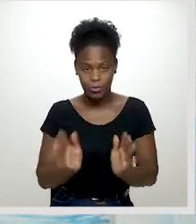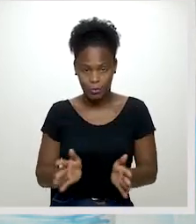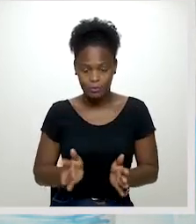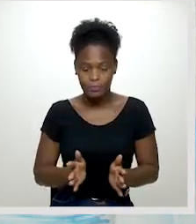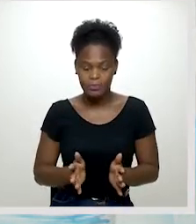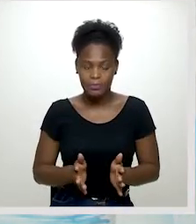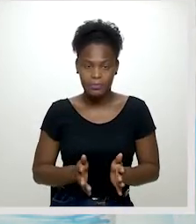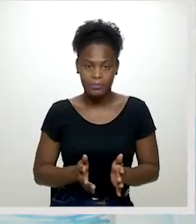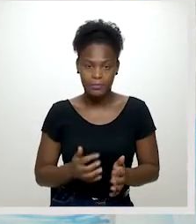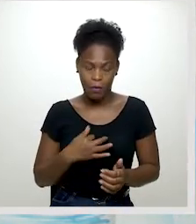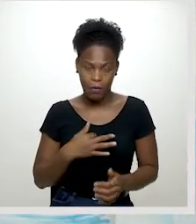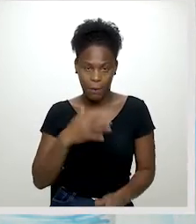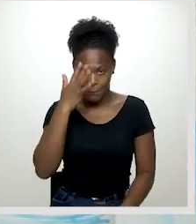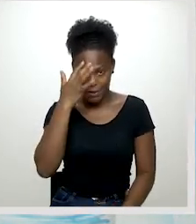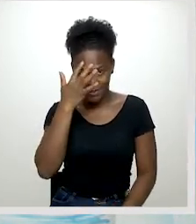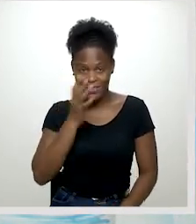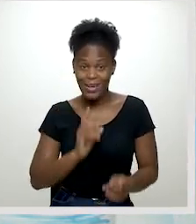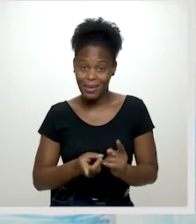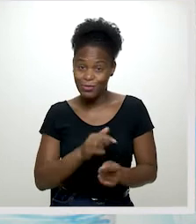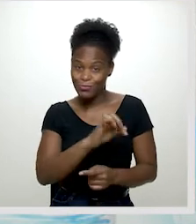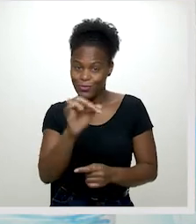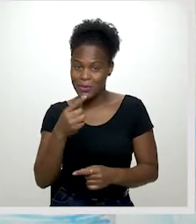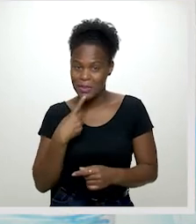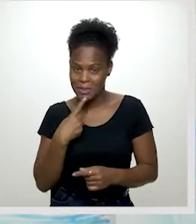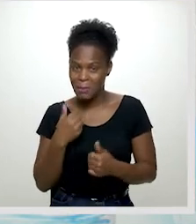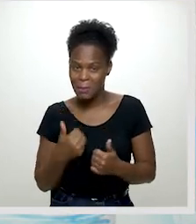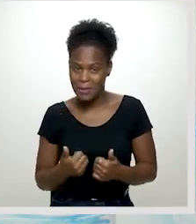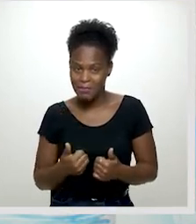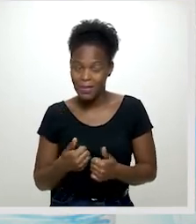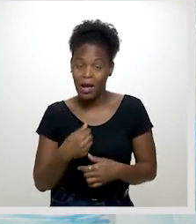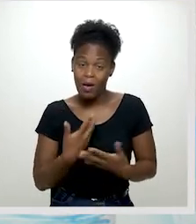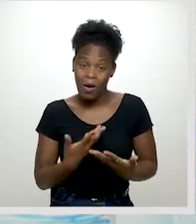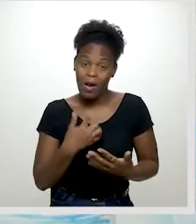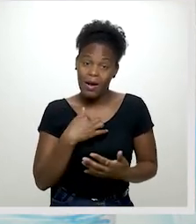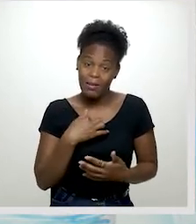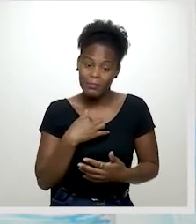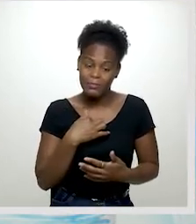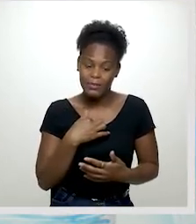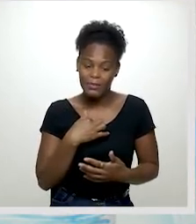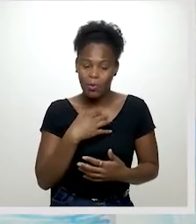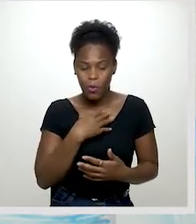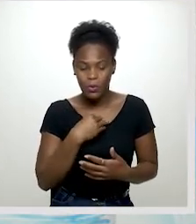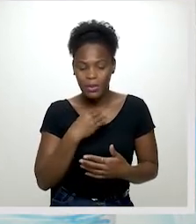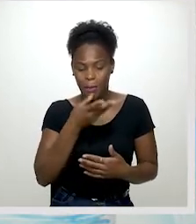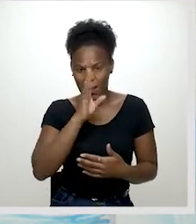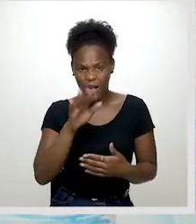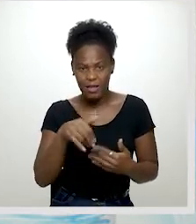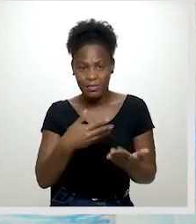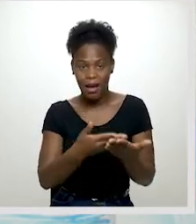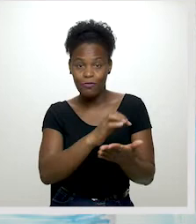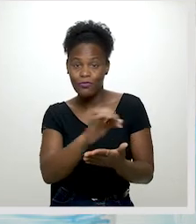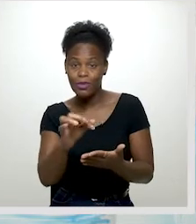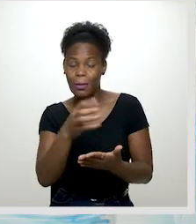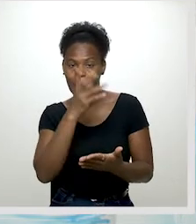penso que entenderam bem, gostaria de vos deixar, então de vos pôr em prática um pequeno